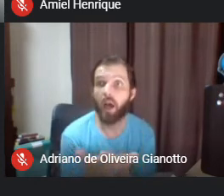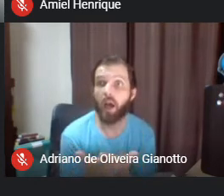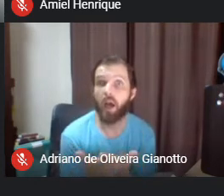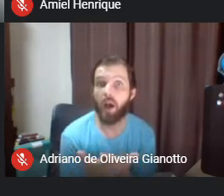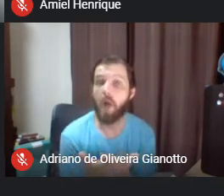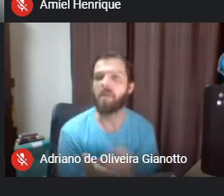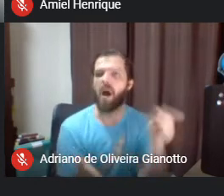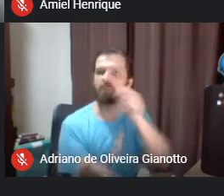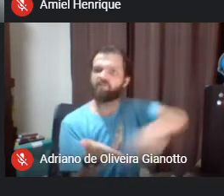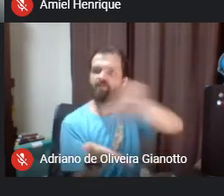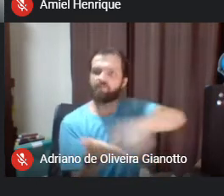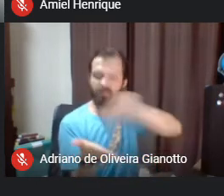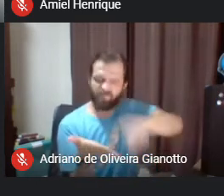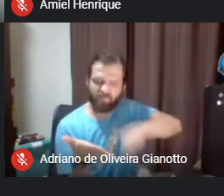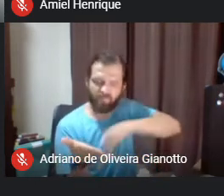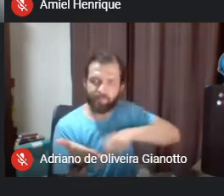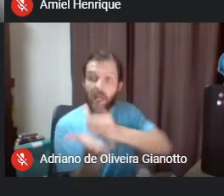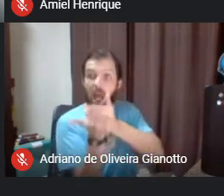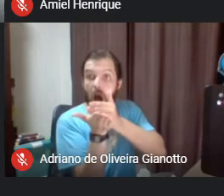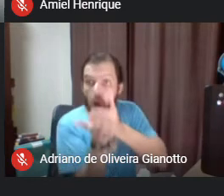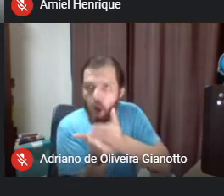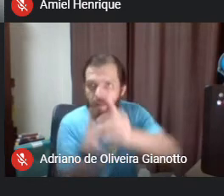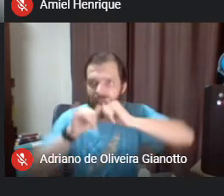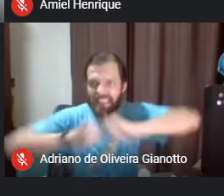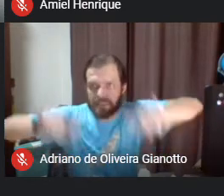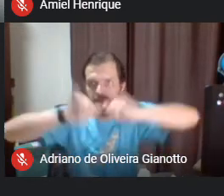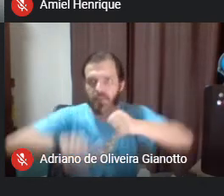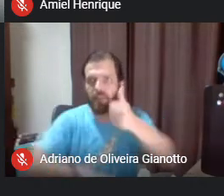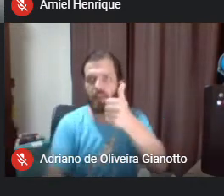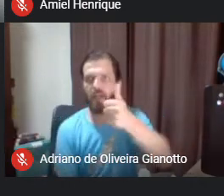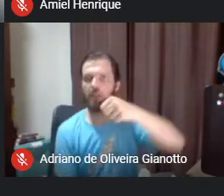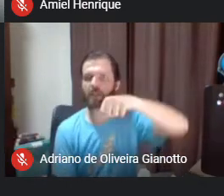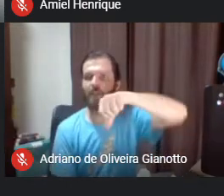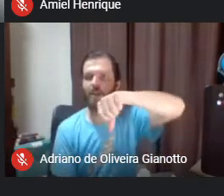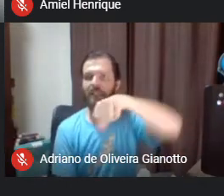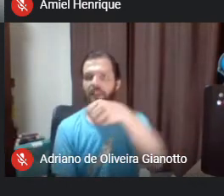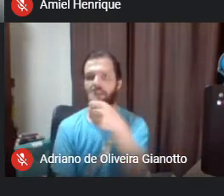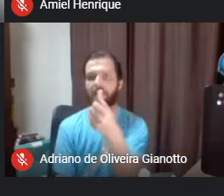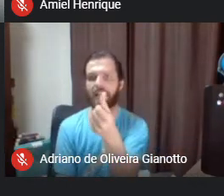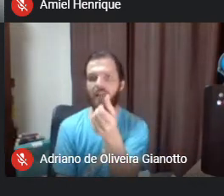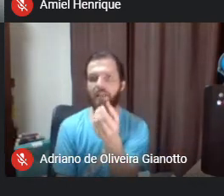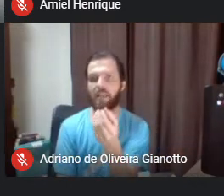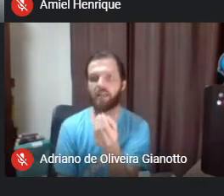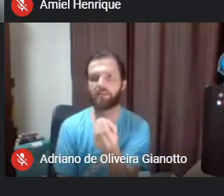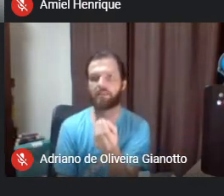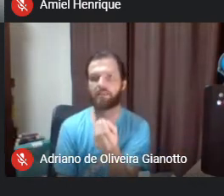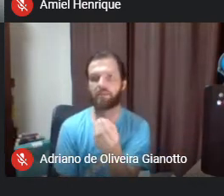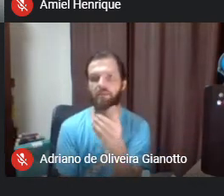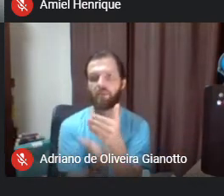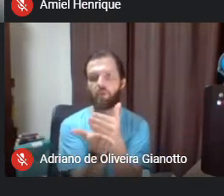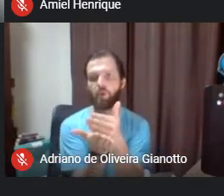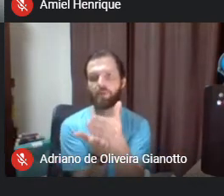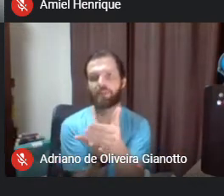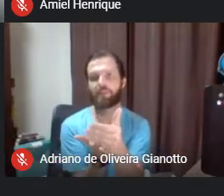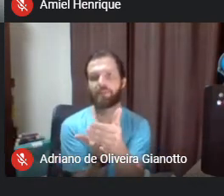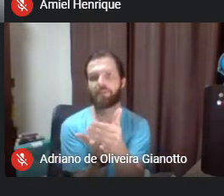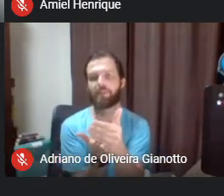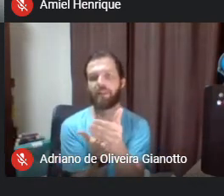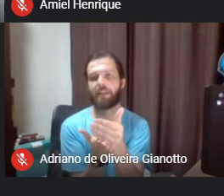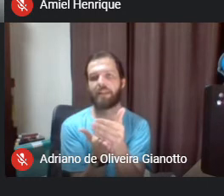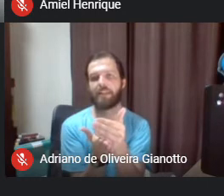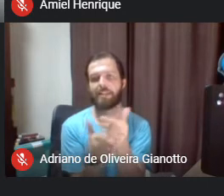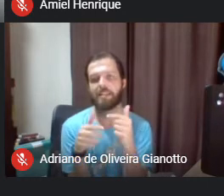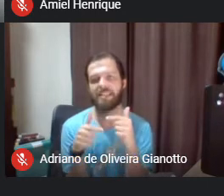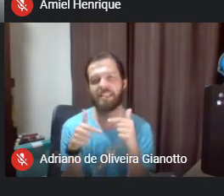e depois ele viu que, olha, é proibido isso. Ele começou a redigir um trabalho, uma pesquisa, em 1960,